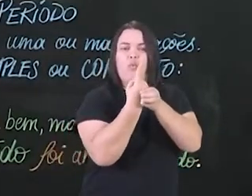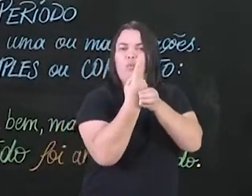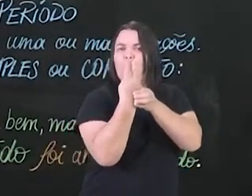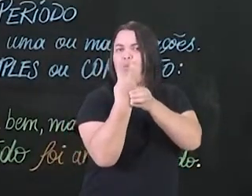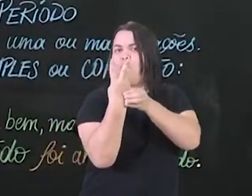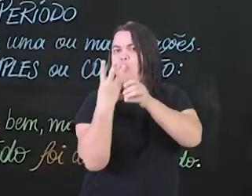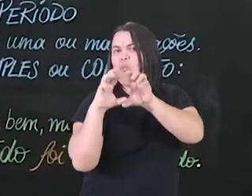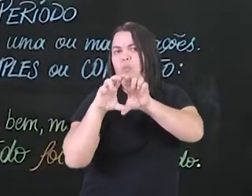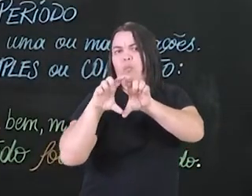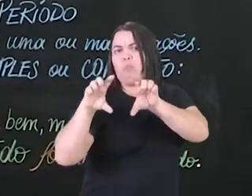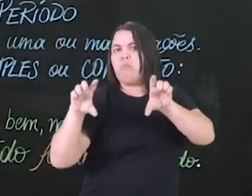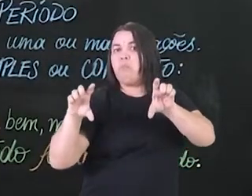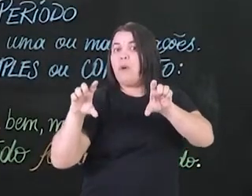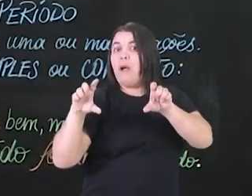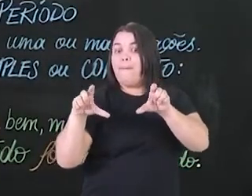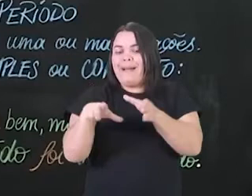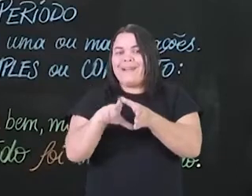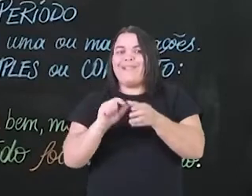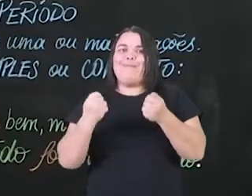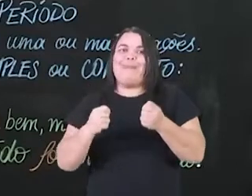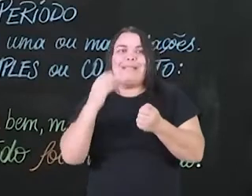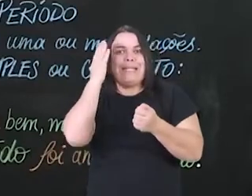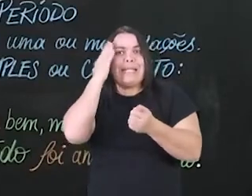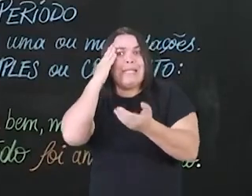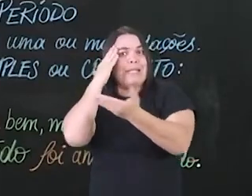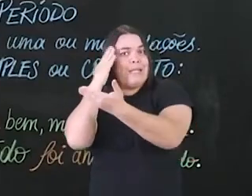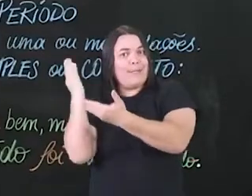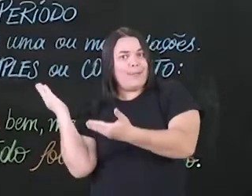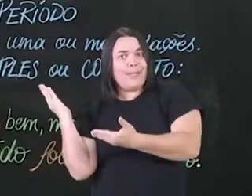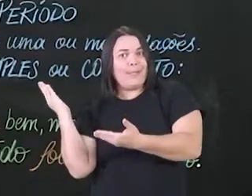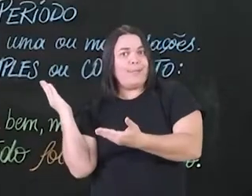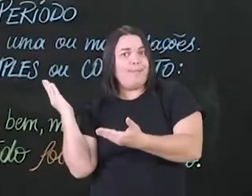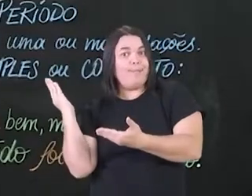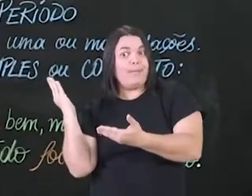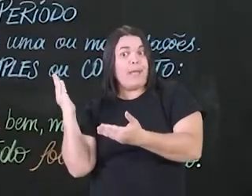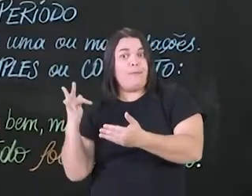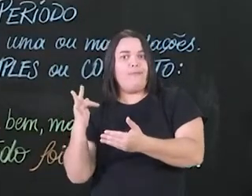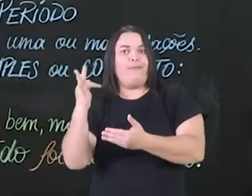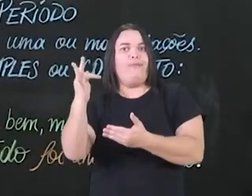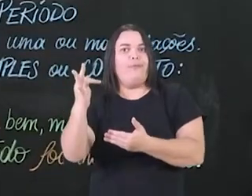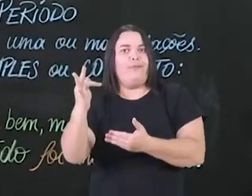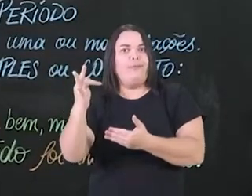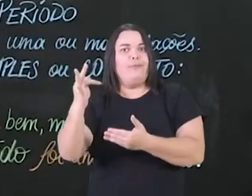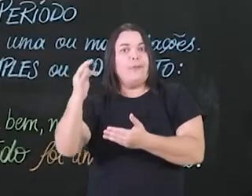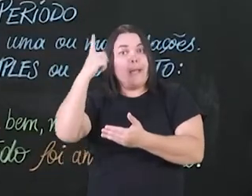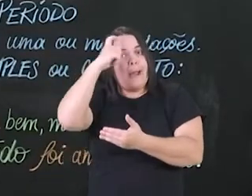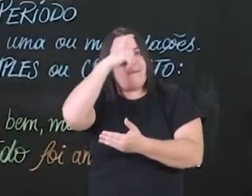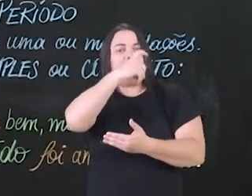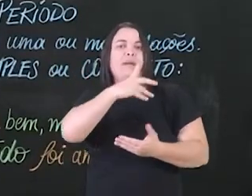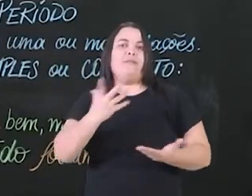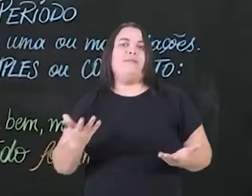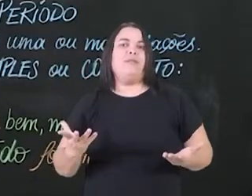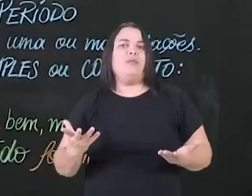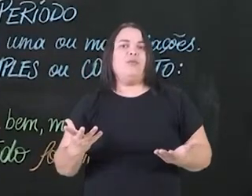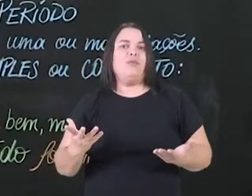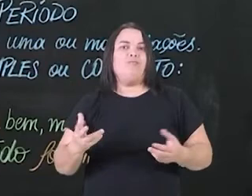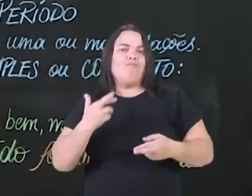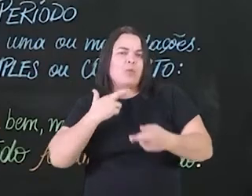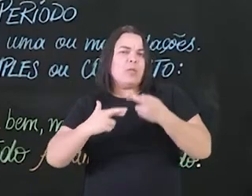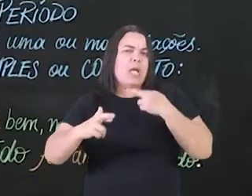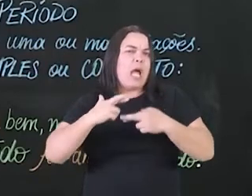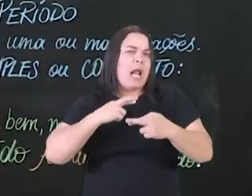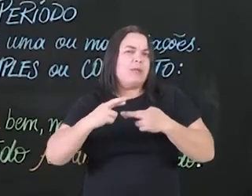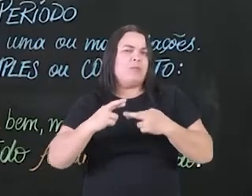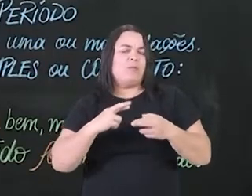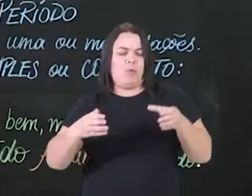se você não compreender isso aqui, vai ficar bem mais difícil futuramente de compreender outros aspectos da linguagem que se relacionam ao estudo dos